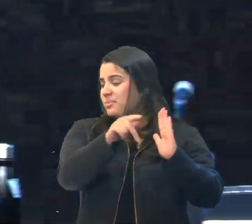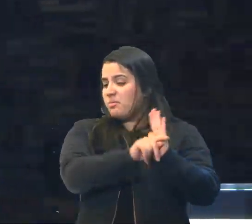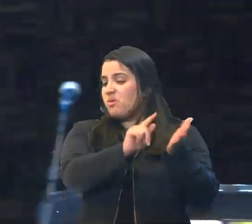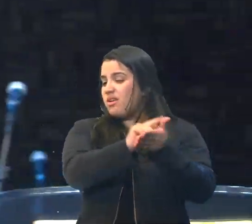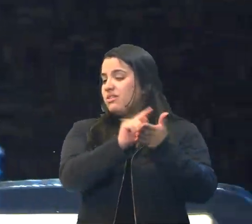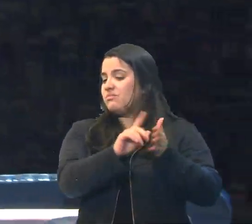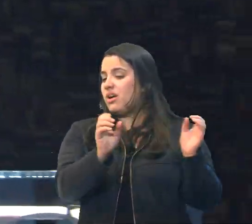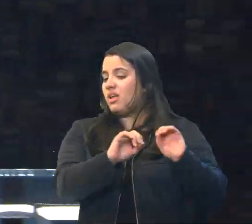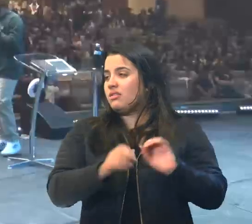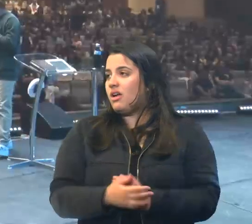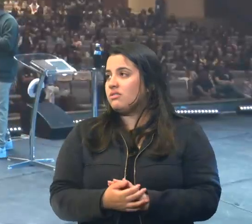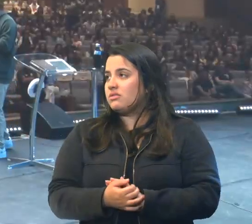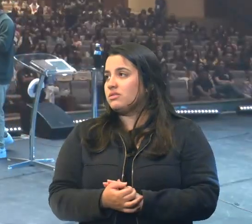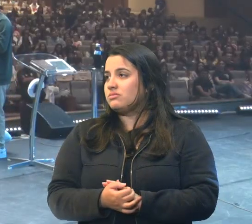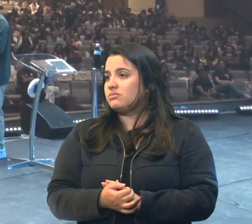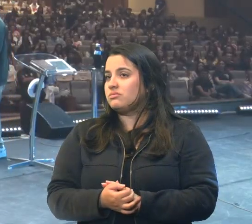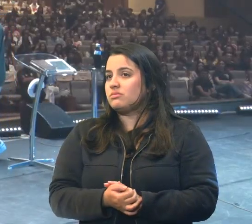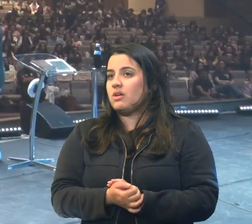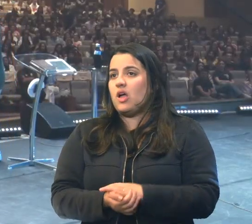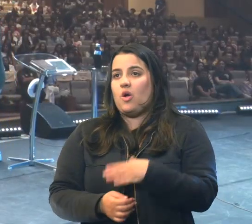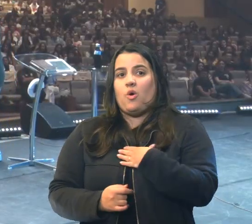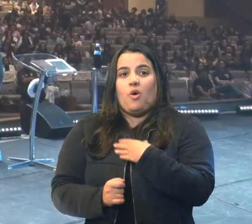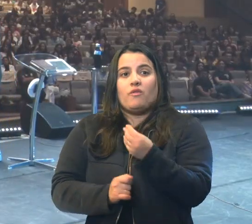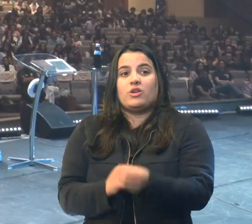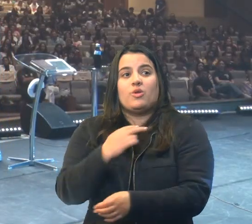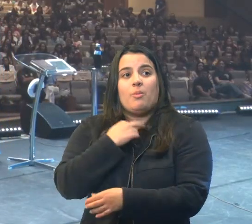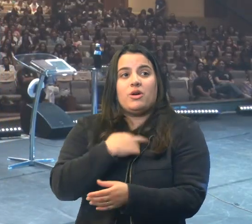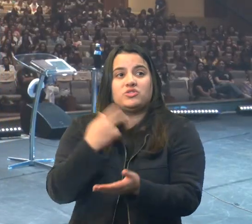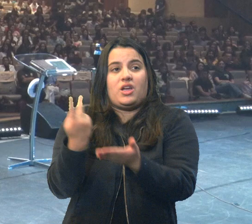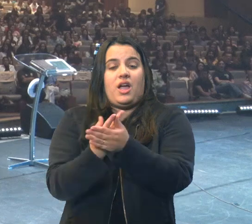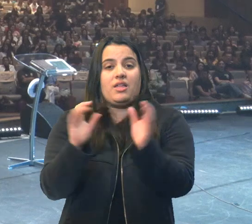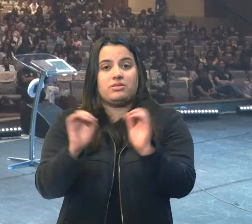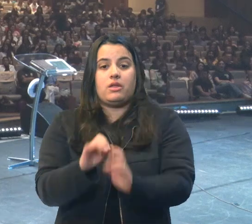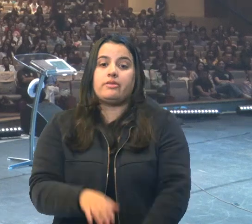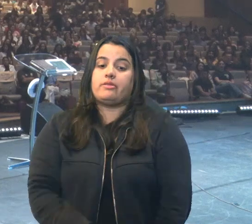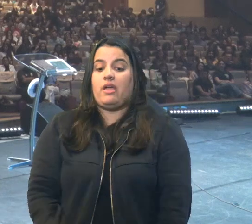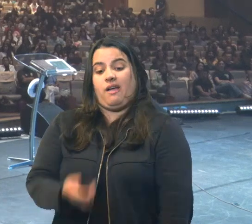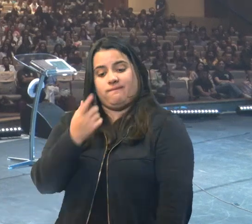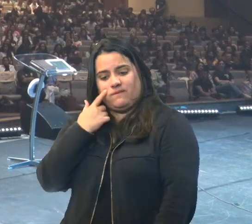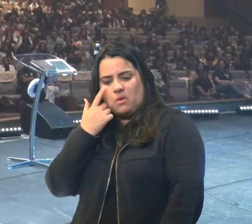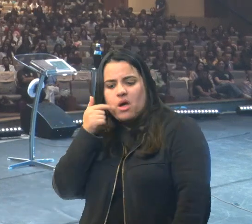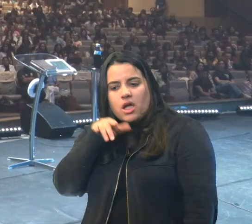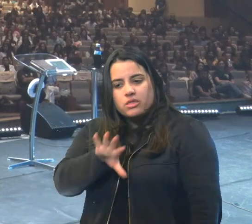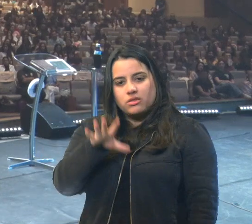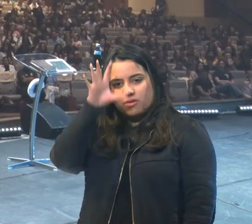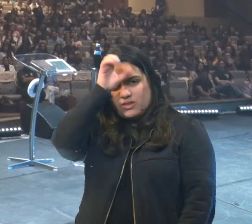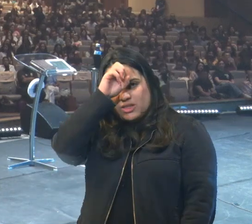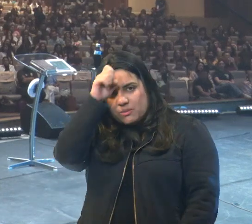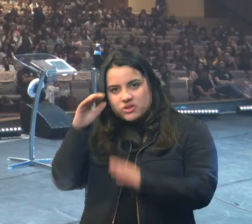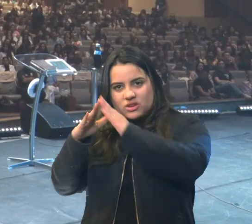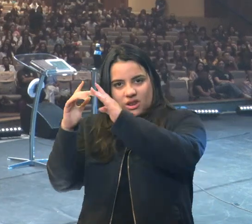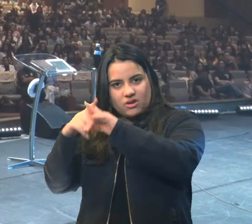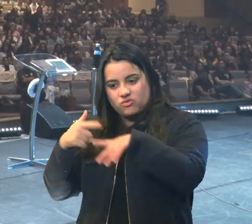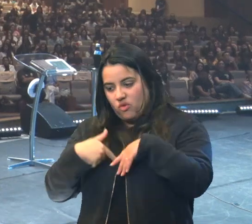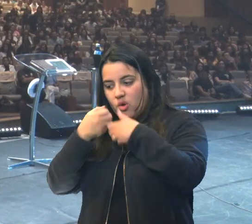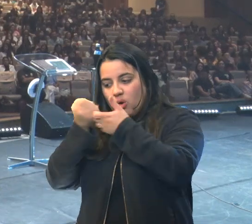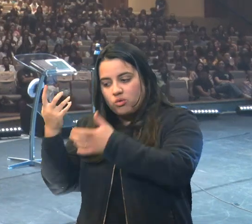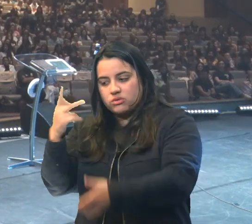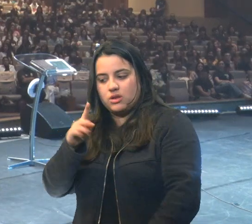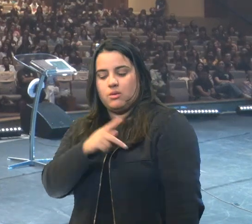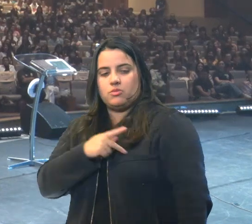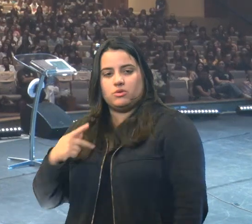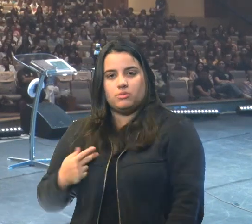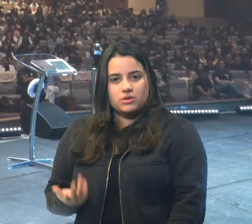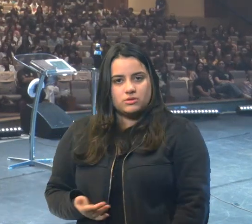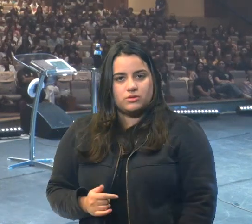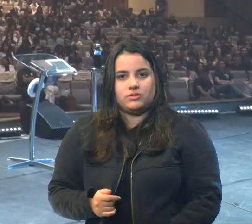E fica falando isso para o filho. O filho não pode errar que fala, viu filho, é isso que você aprende na igreja? Vou contar para o pastor.